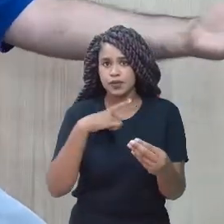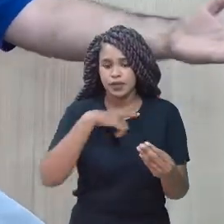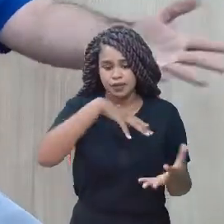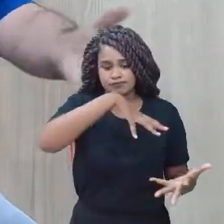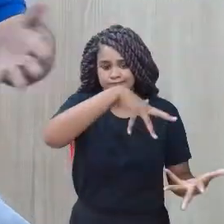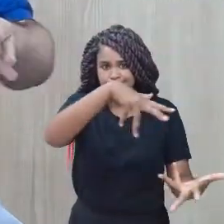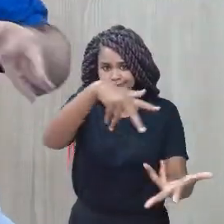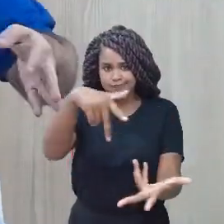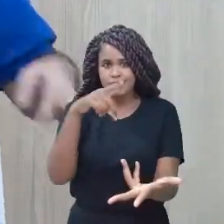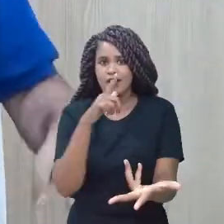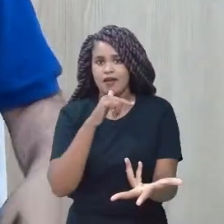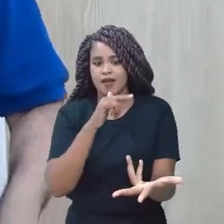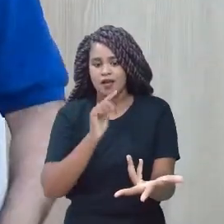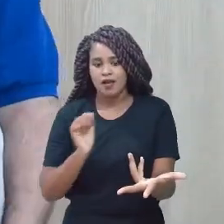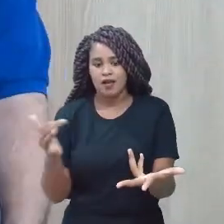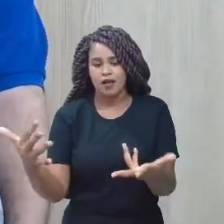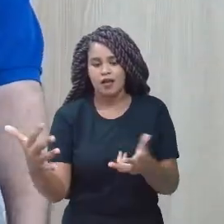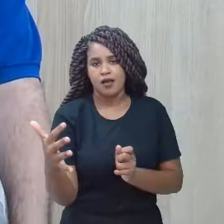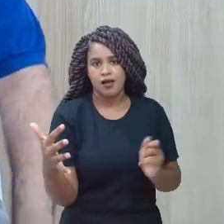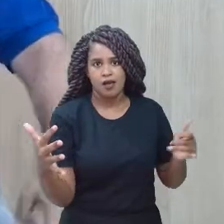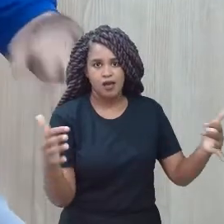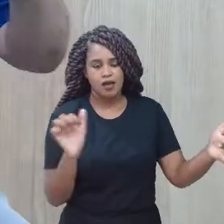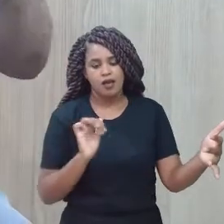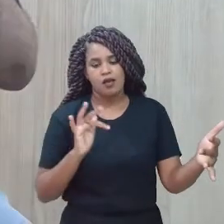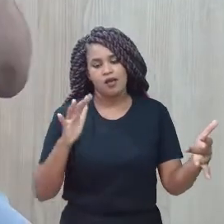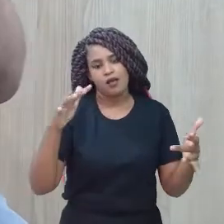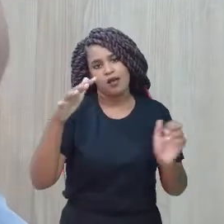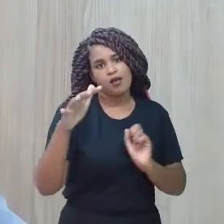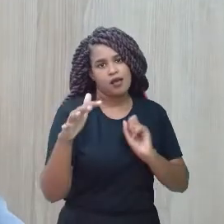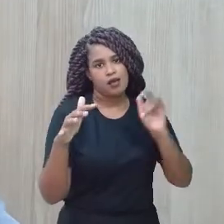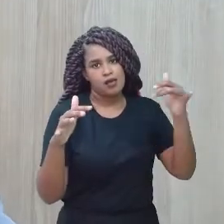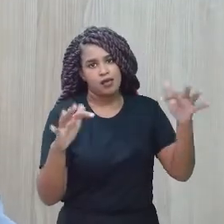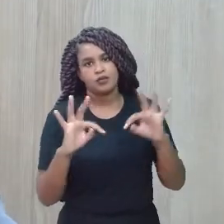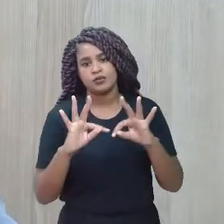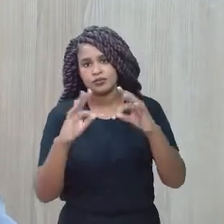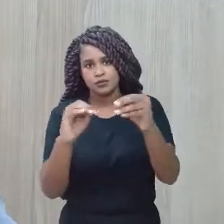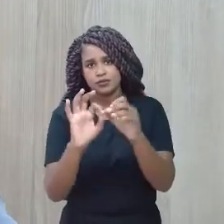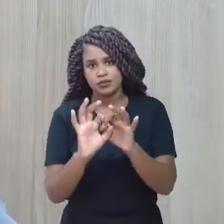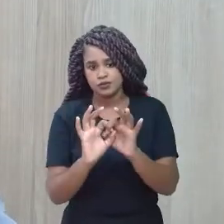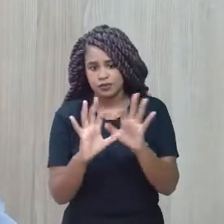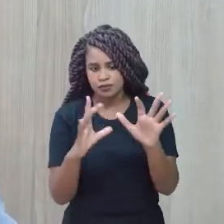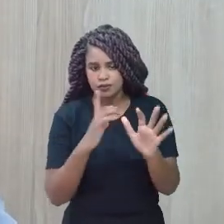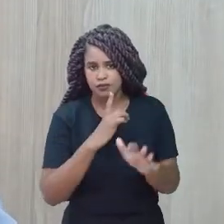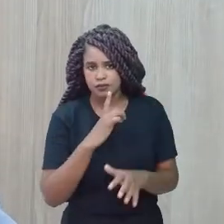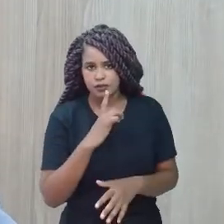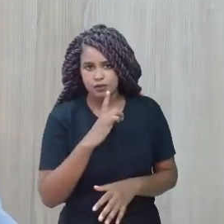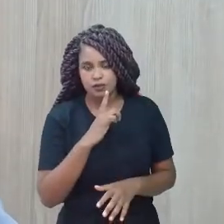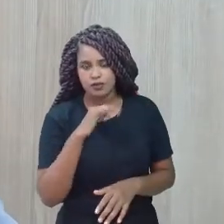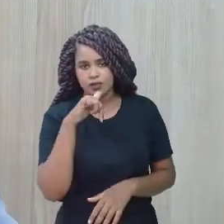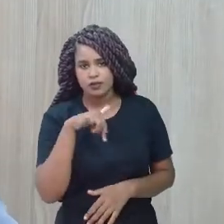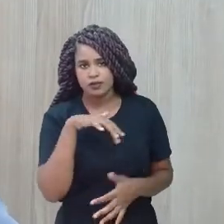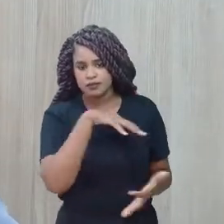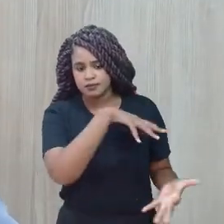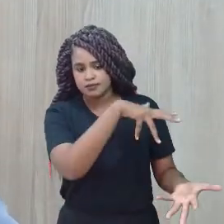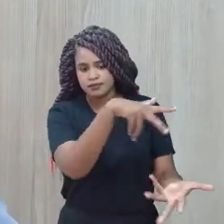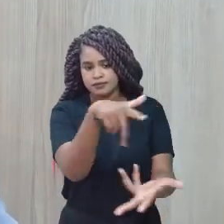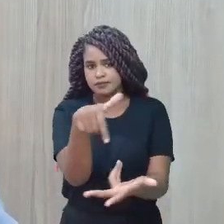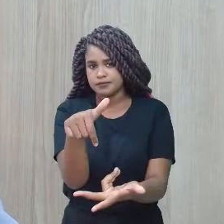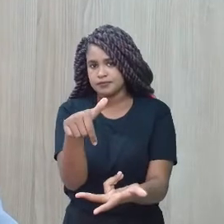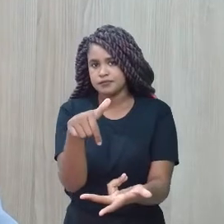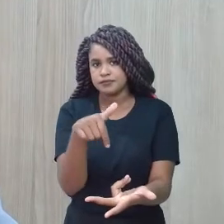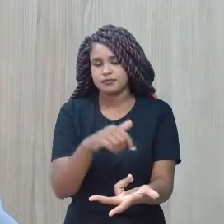pessoa. Mas, assim, todas as disponibilidades de recursos água, né, hídricos que nós temos aqui no nosso planeta, né? Aí